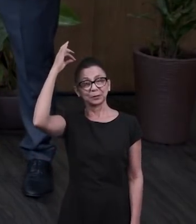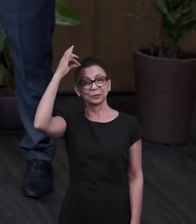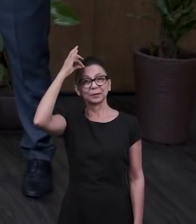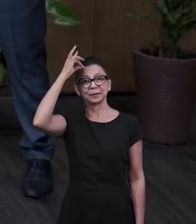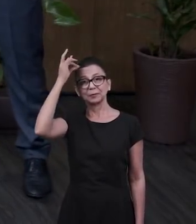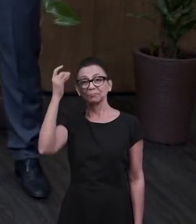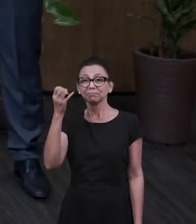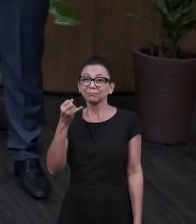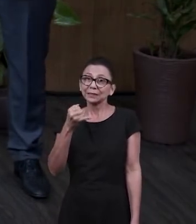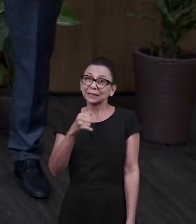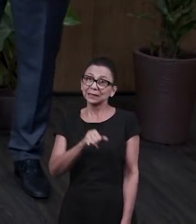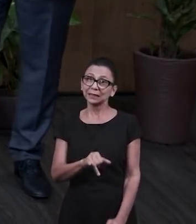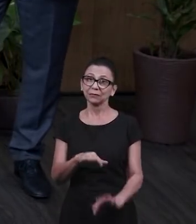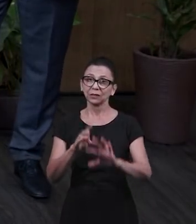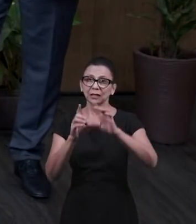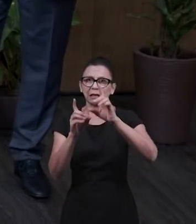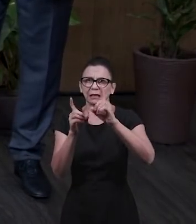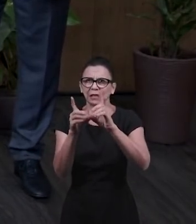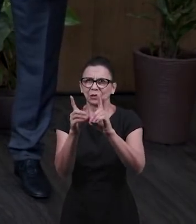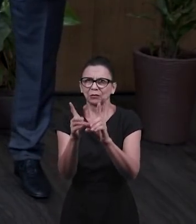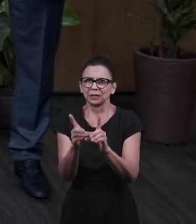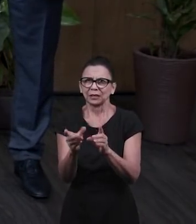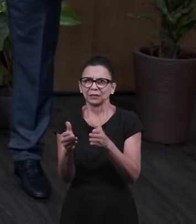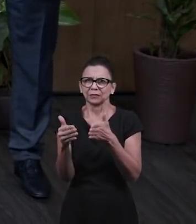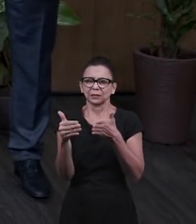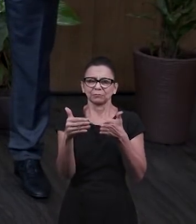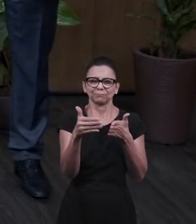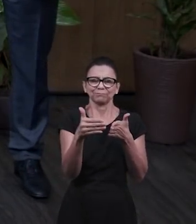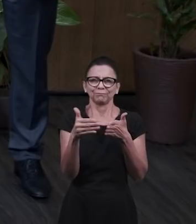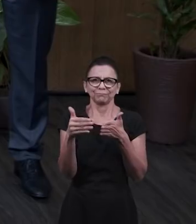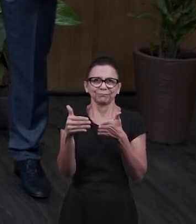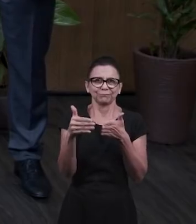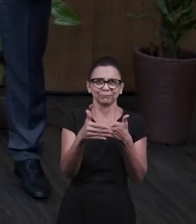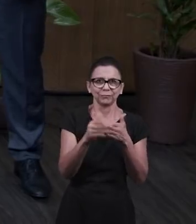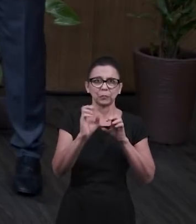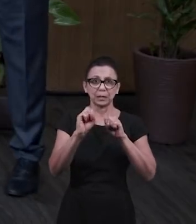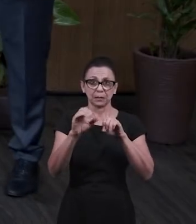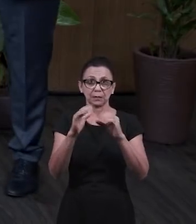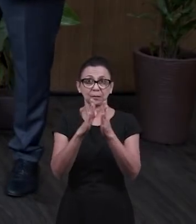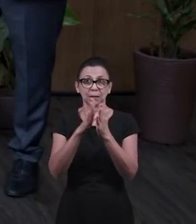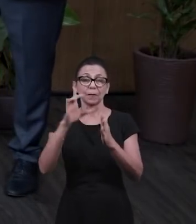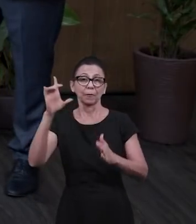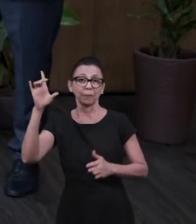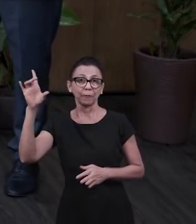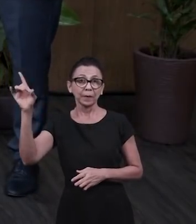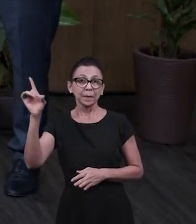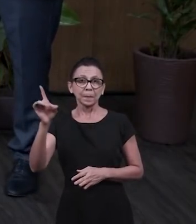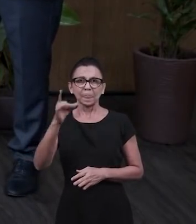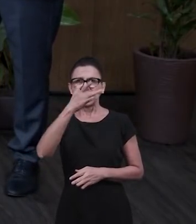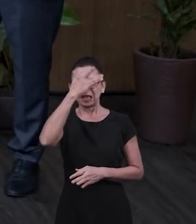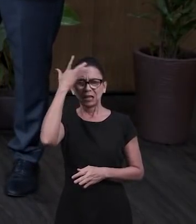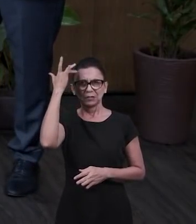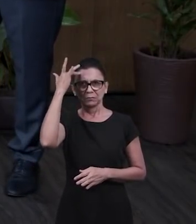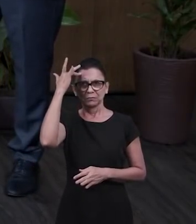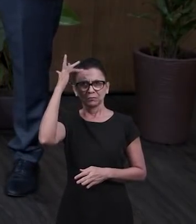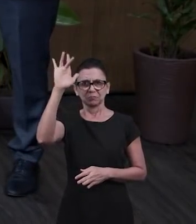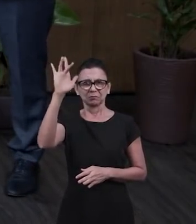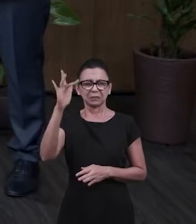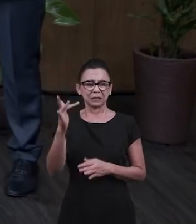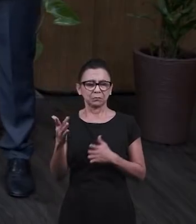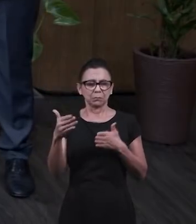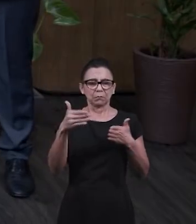na doutrina, nos ensinos da palavra de Deus, a pessoa acaba por